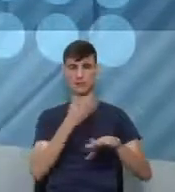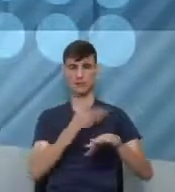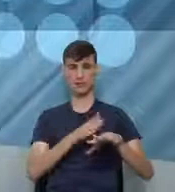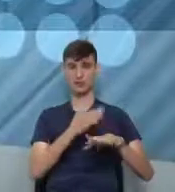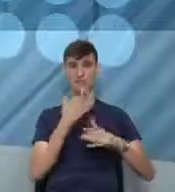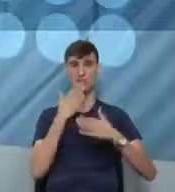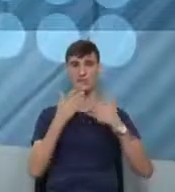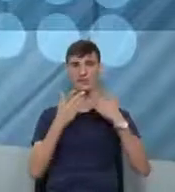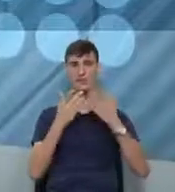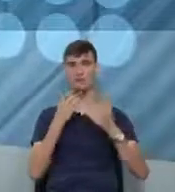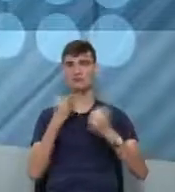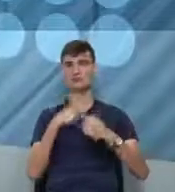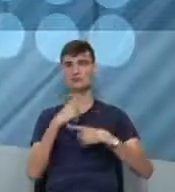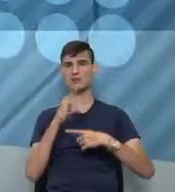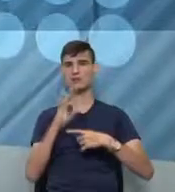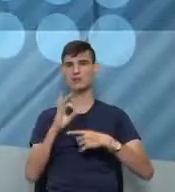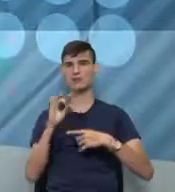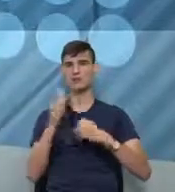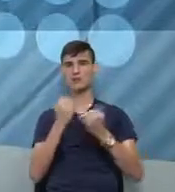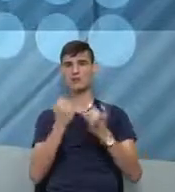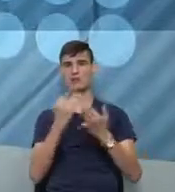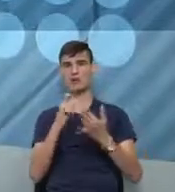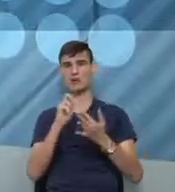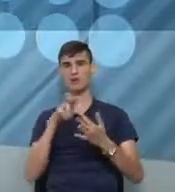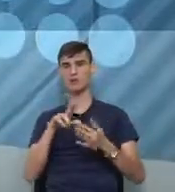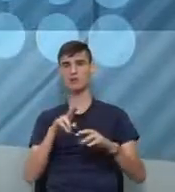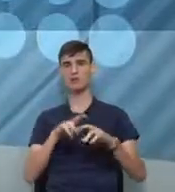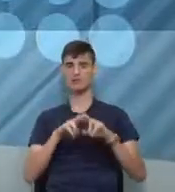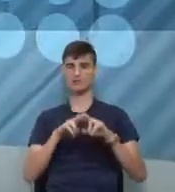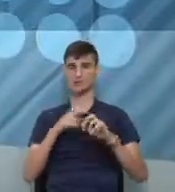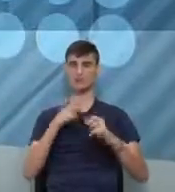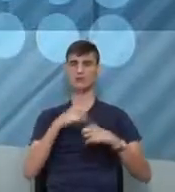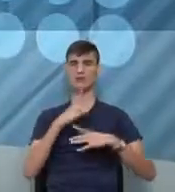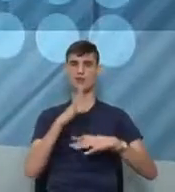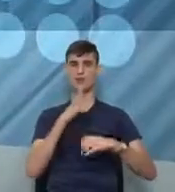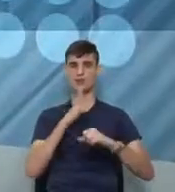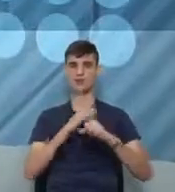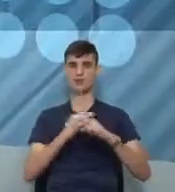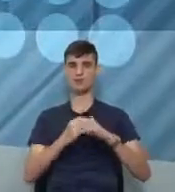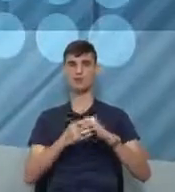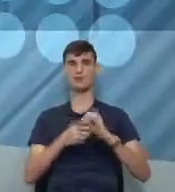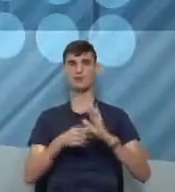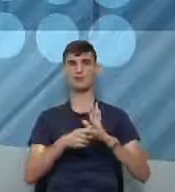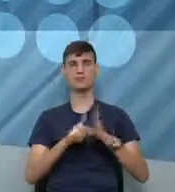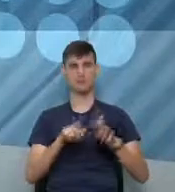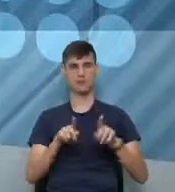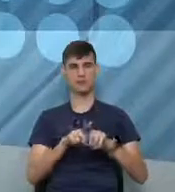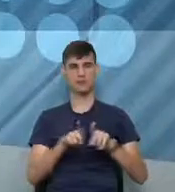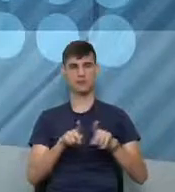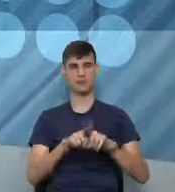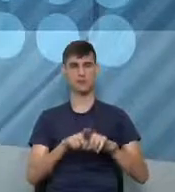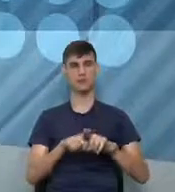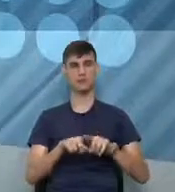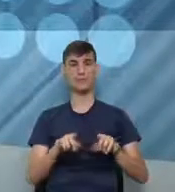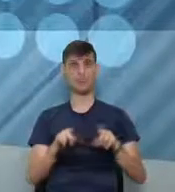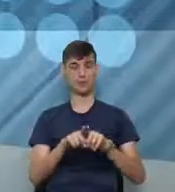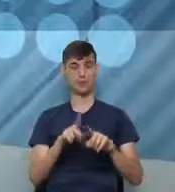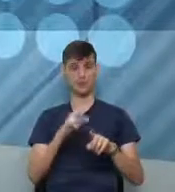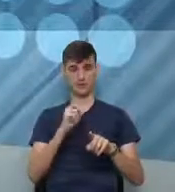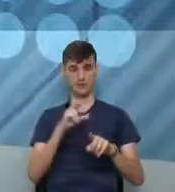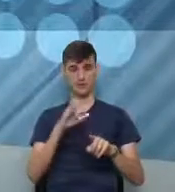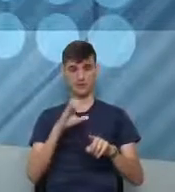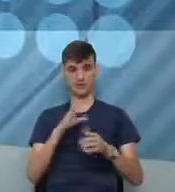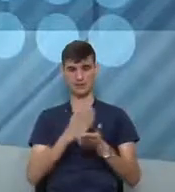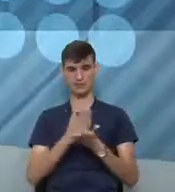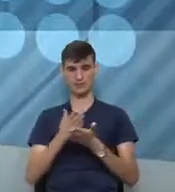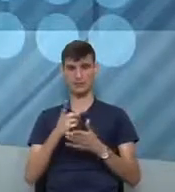determine o polinômio de Taylor no grau tal. Então, a gente precisa ter conhecimento disso, tá? Além dessas séries, a